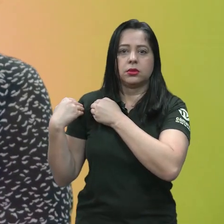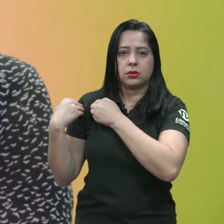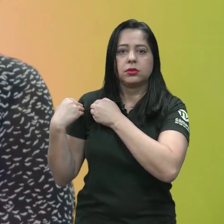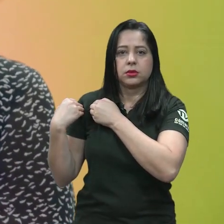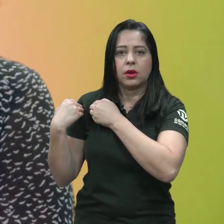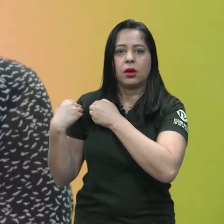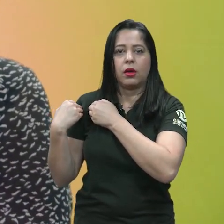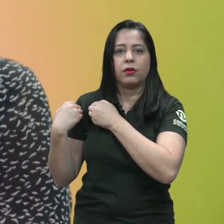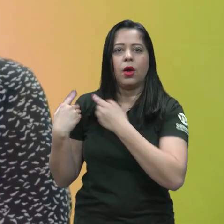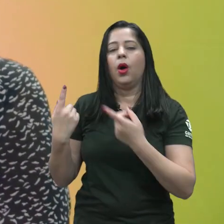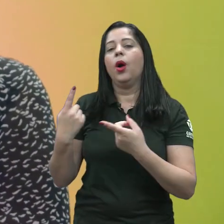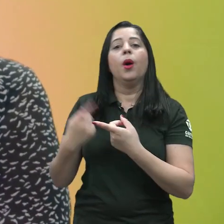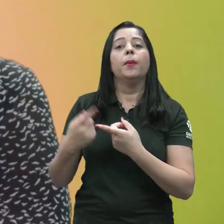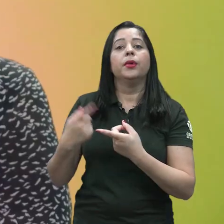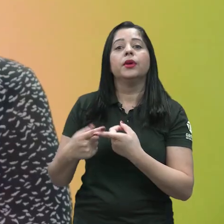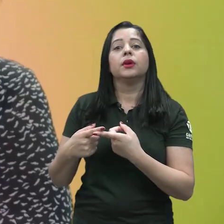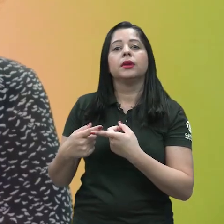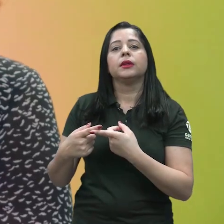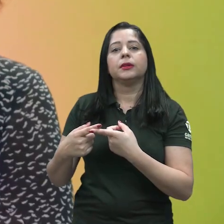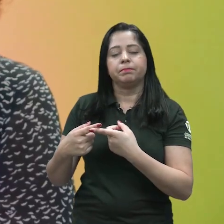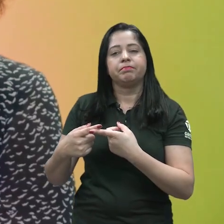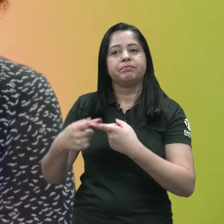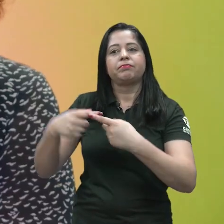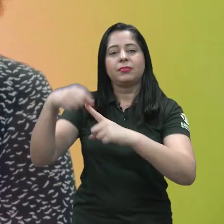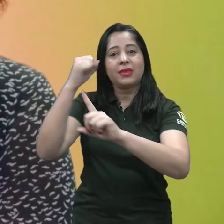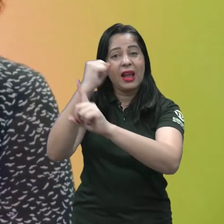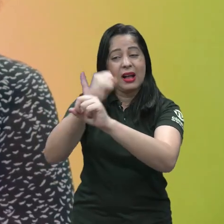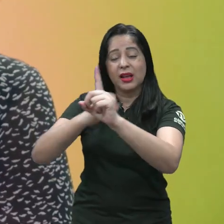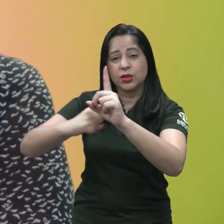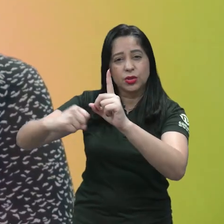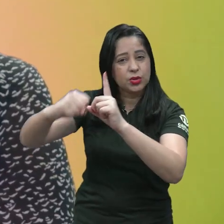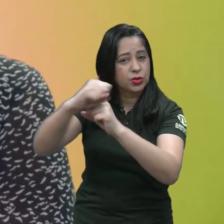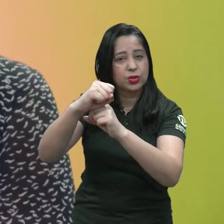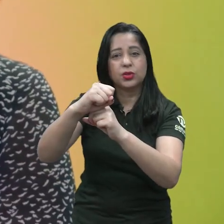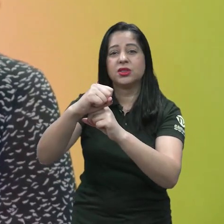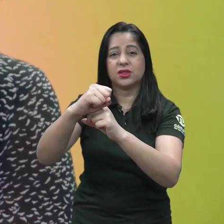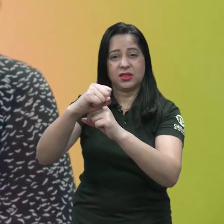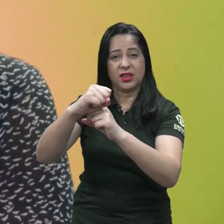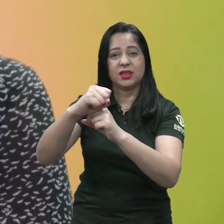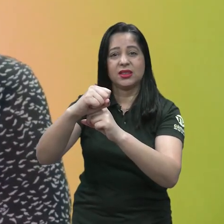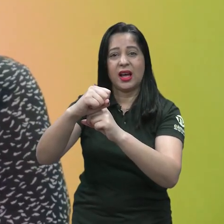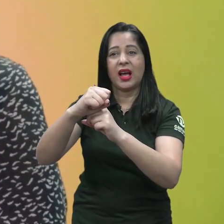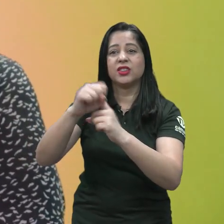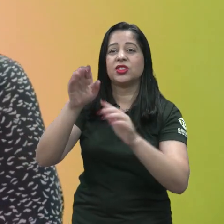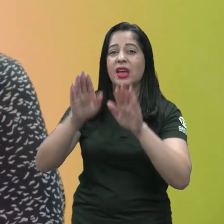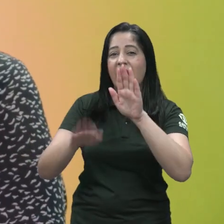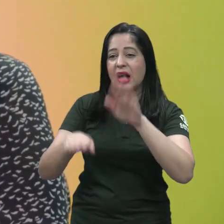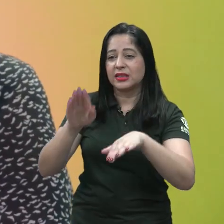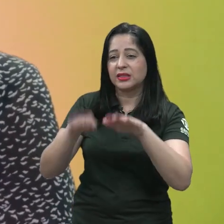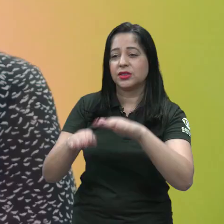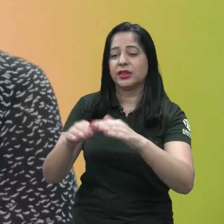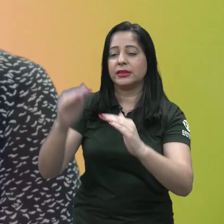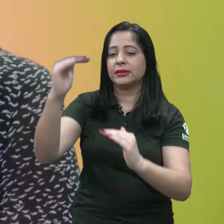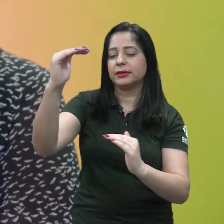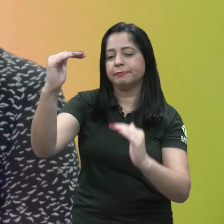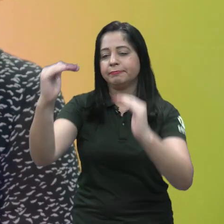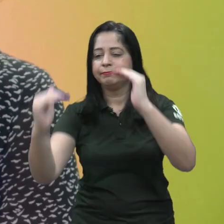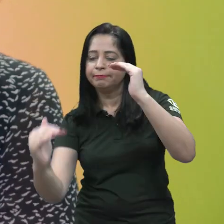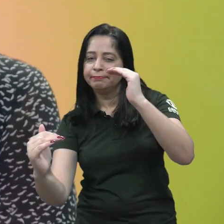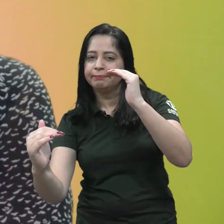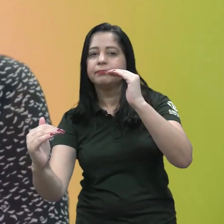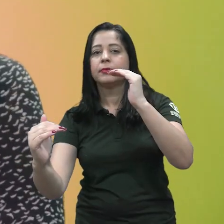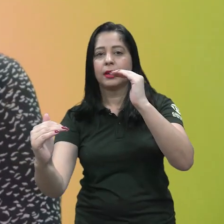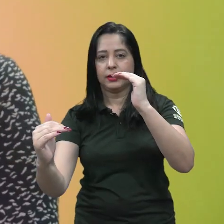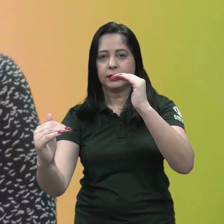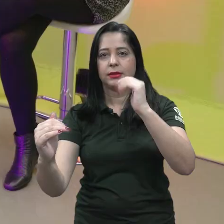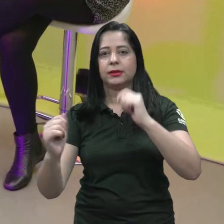estrutura social e econômica que vai deixando algumas vidas sem remorso, que é outra frase também que